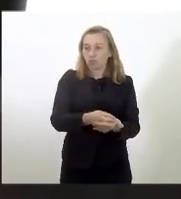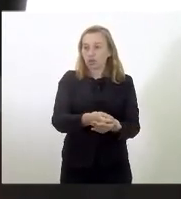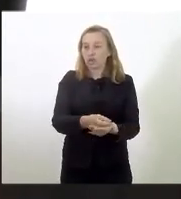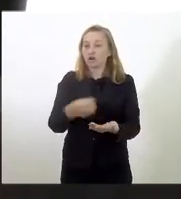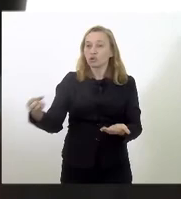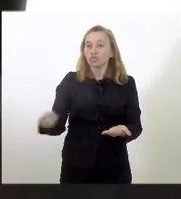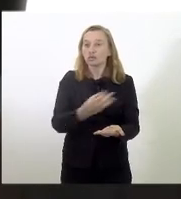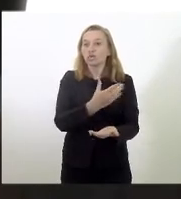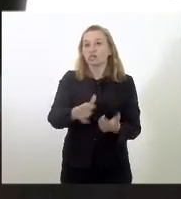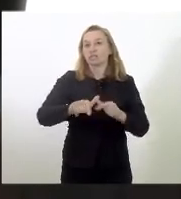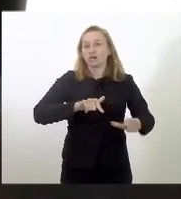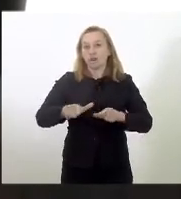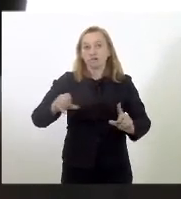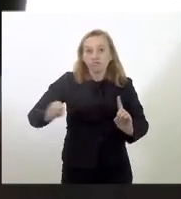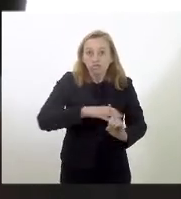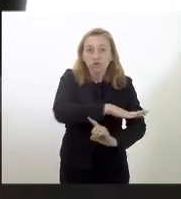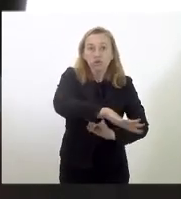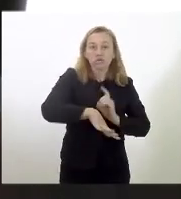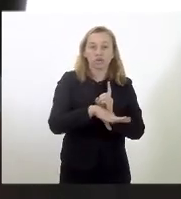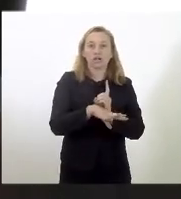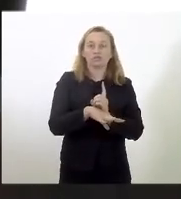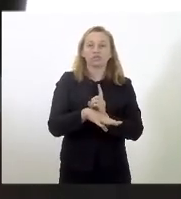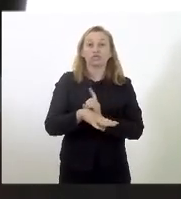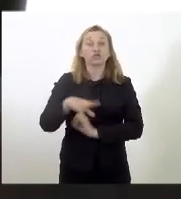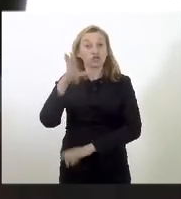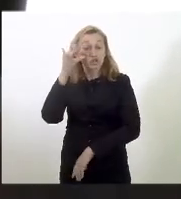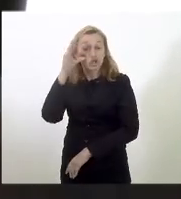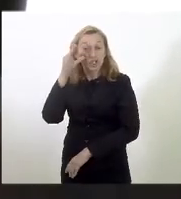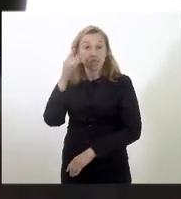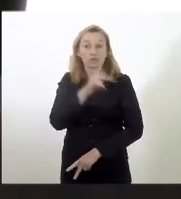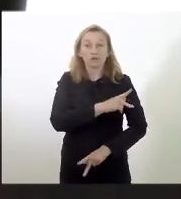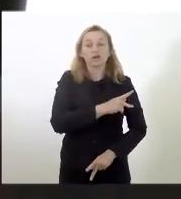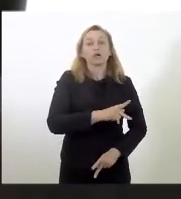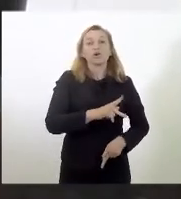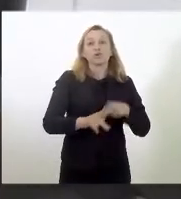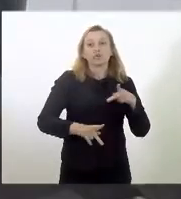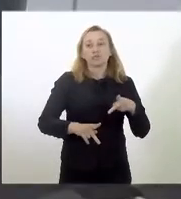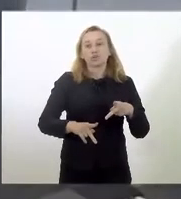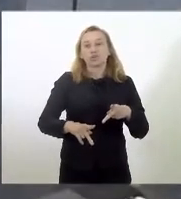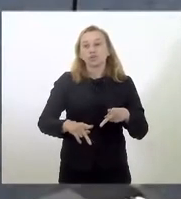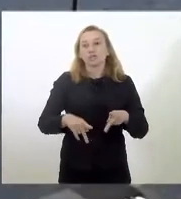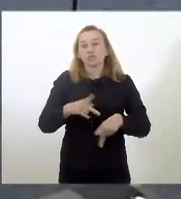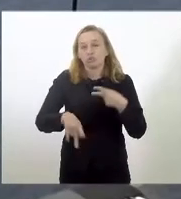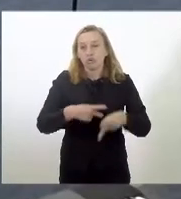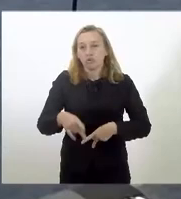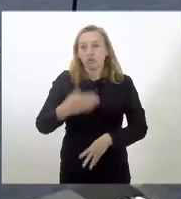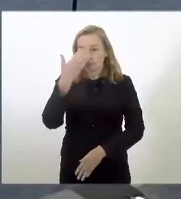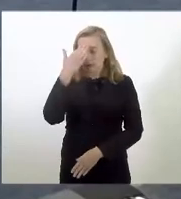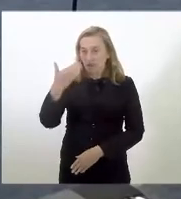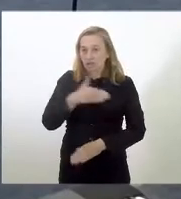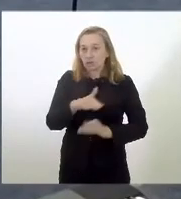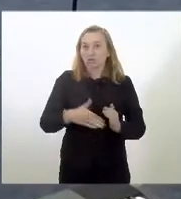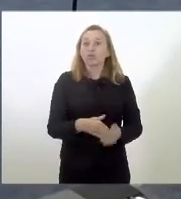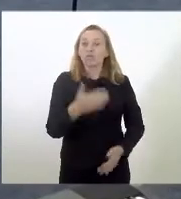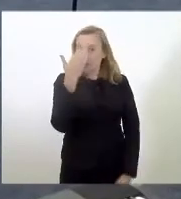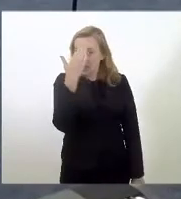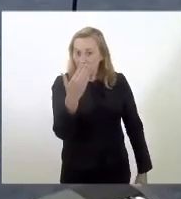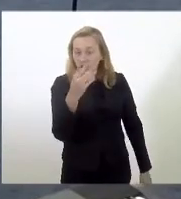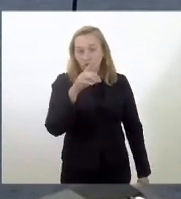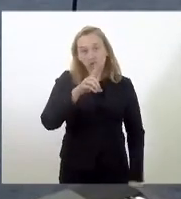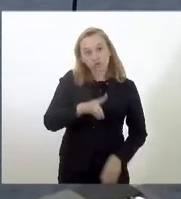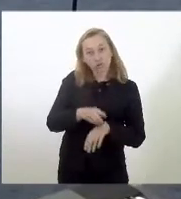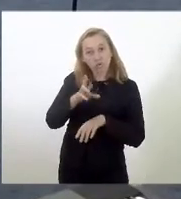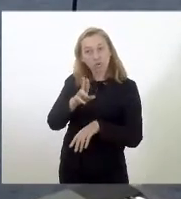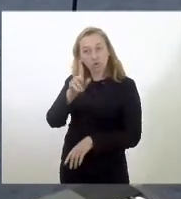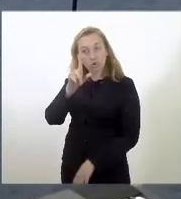função social e de interesse público. Muito obrigado a todos. Obrigado, doutor Luciano.